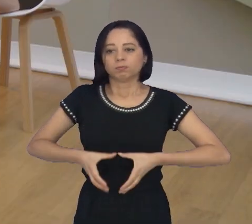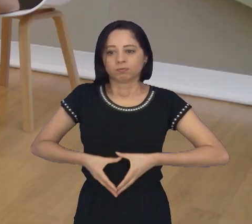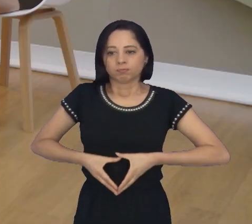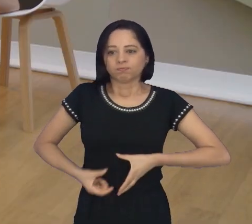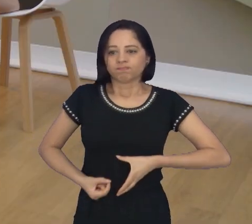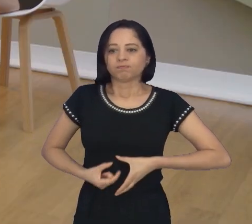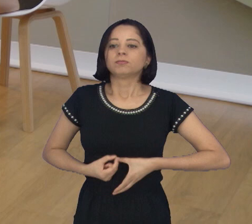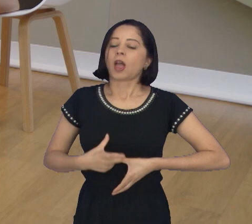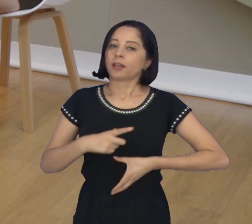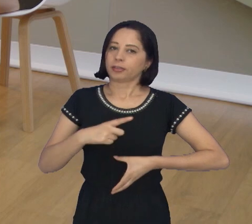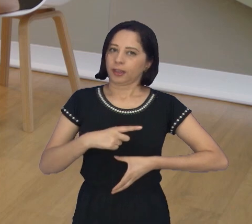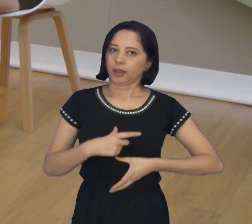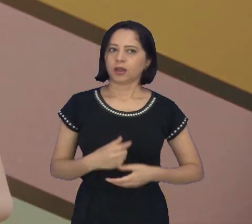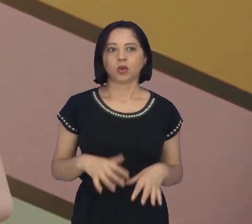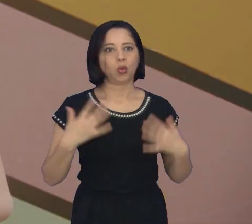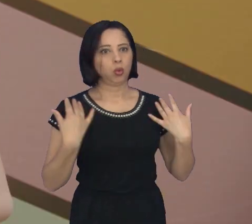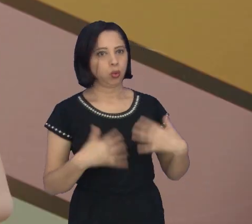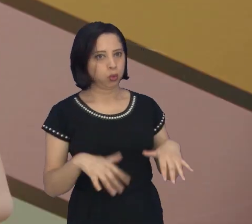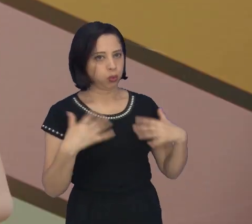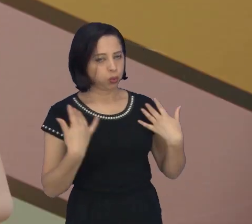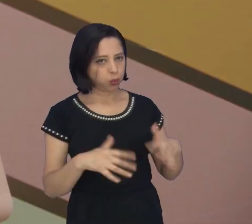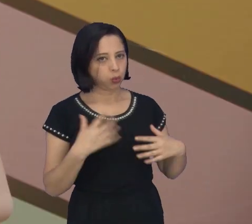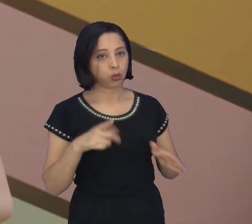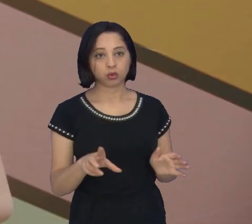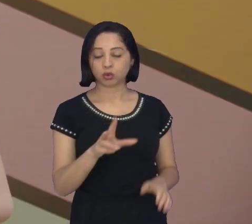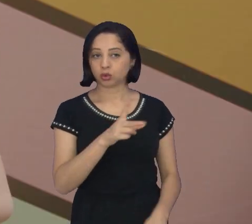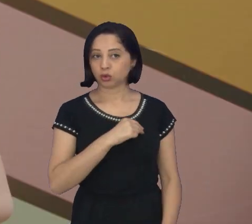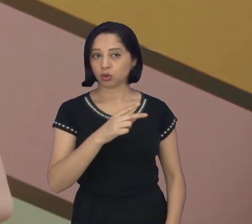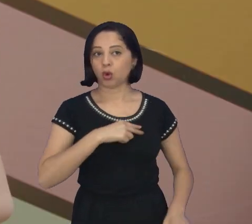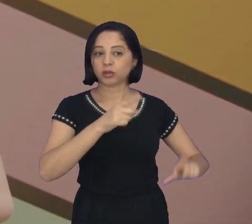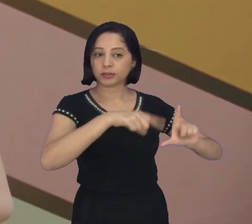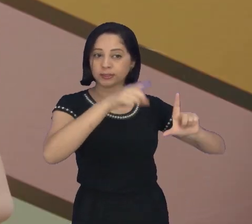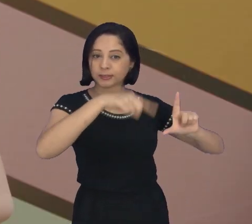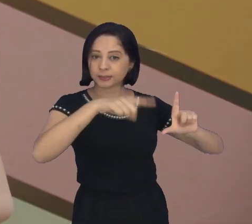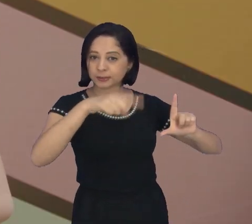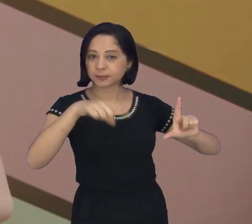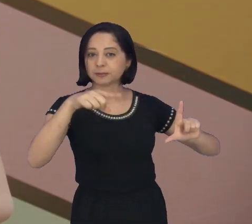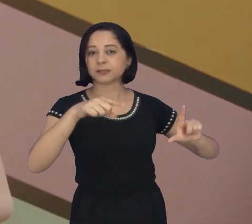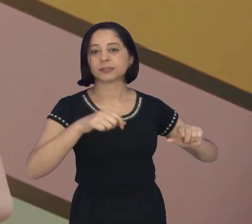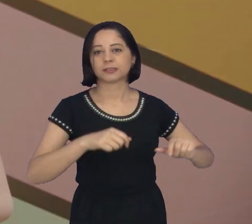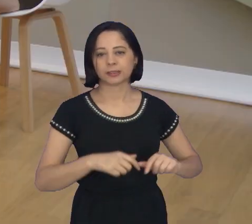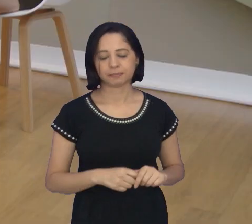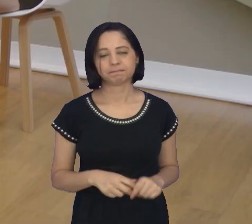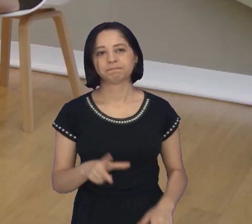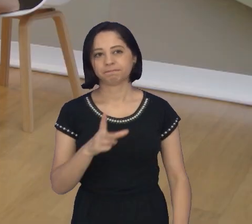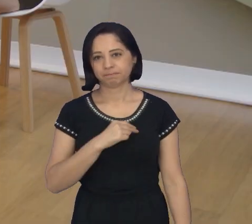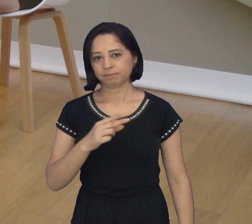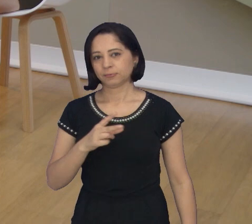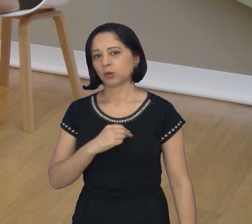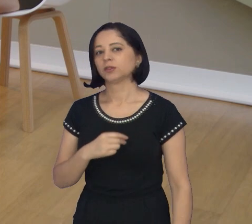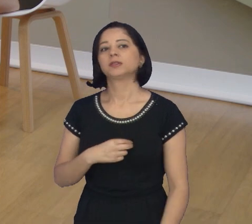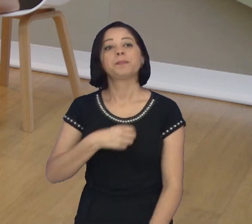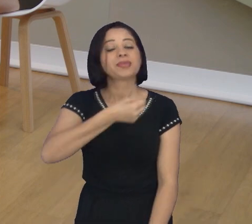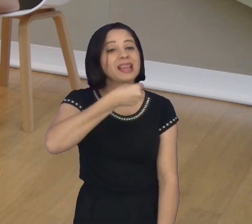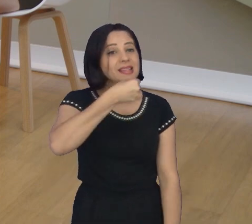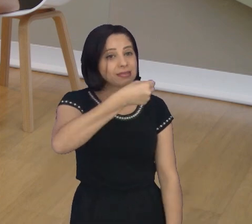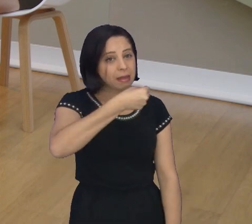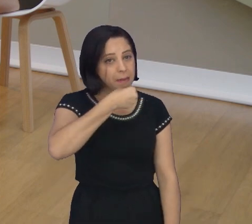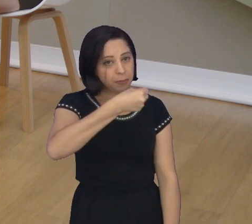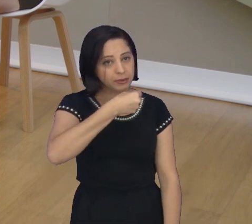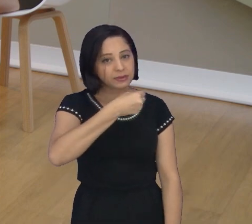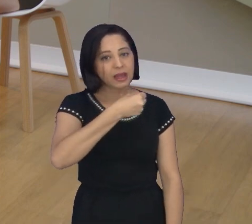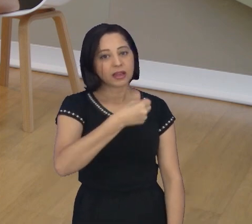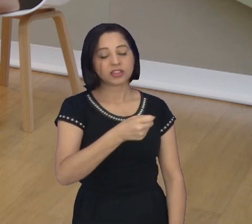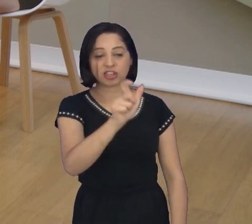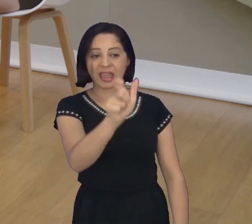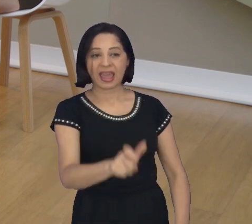número alarmante, né? Sim. Ainda temos muito que trabalhar para reduzir esses números. Nossa, e na reportagem, né, a nossa personagem falou